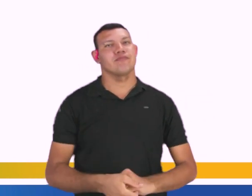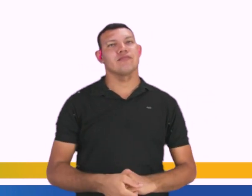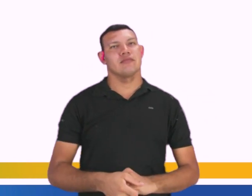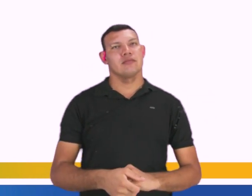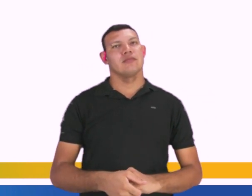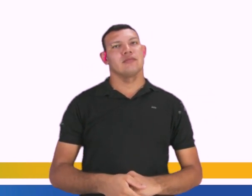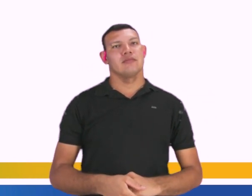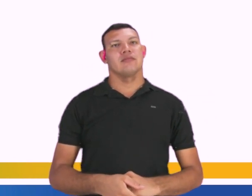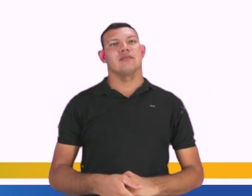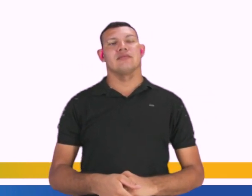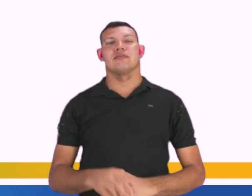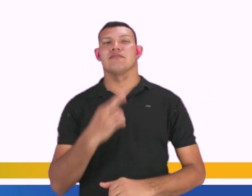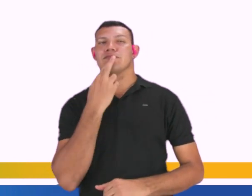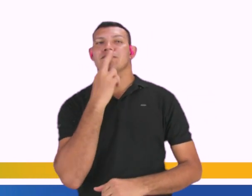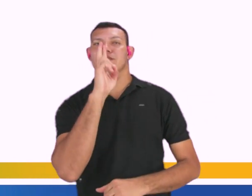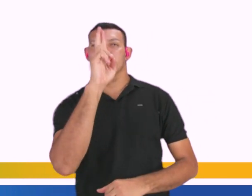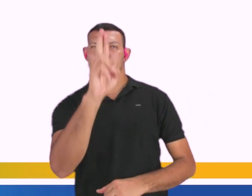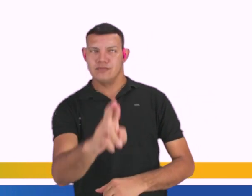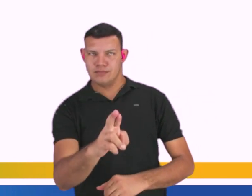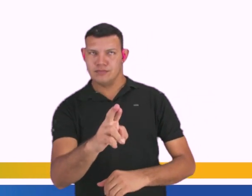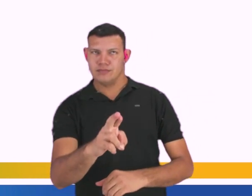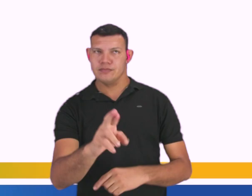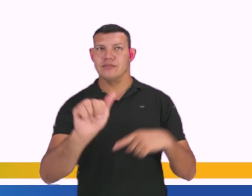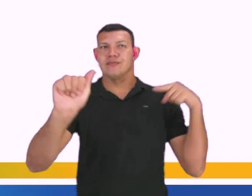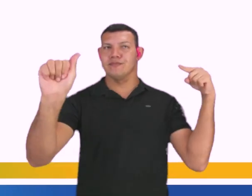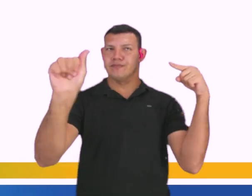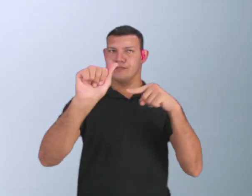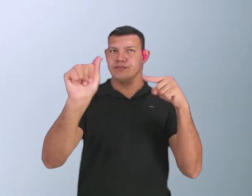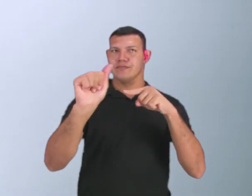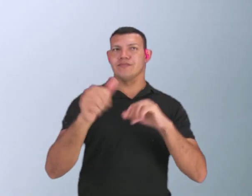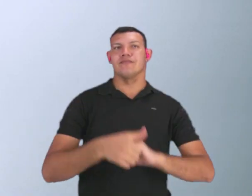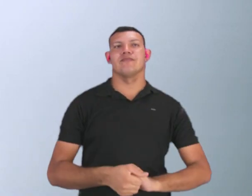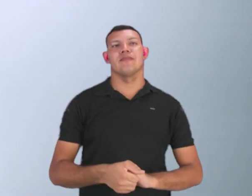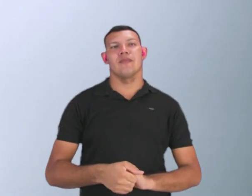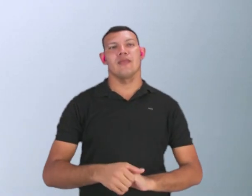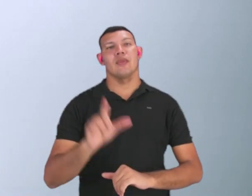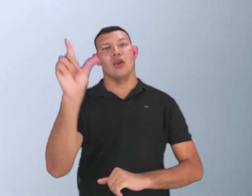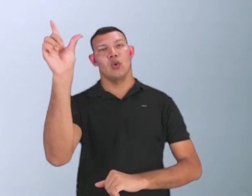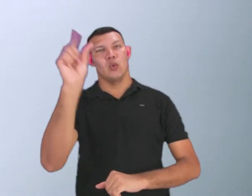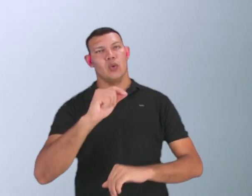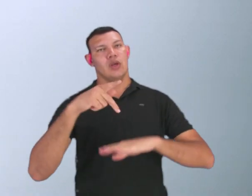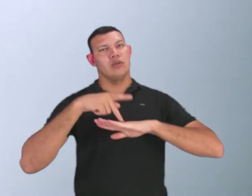gente finaliza aí com a opção A. Eu vou pedir que você acesse